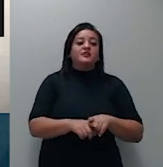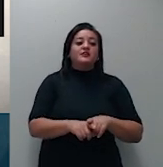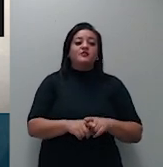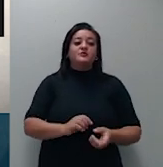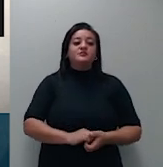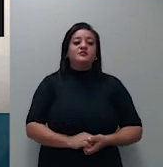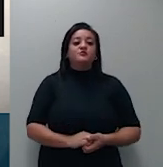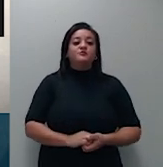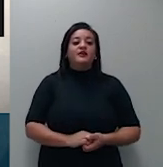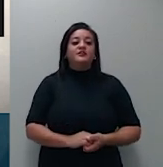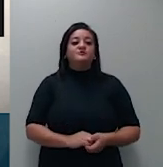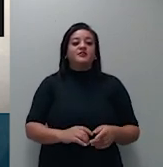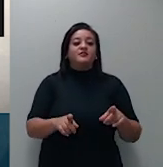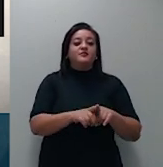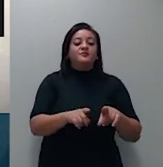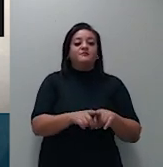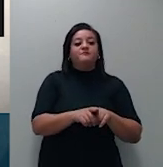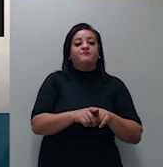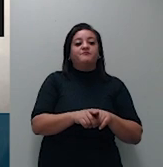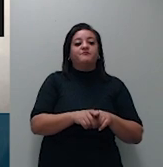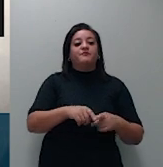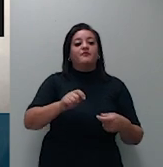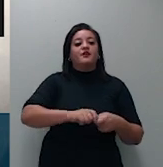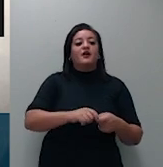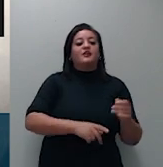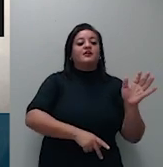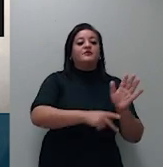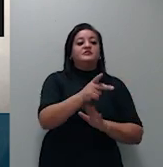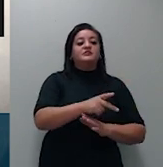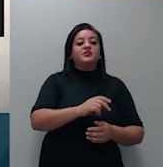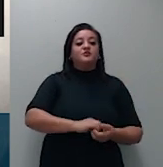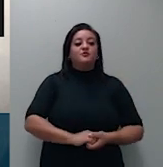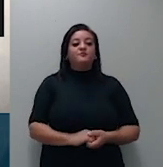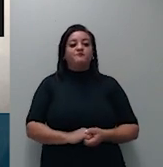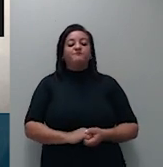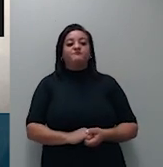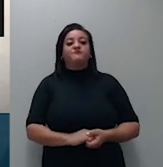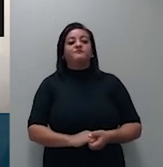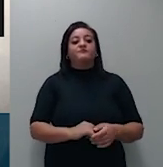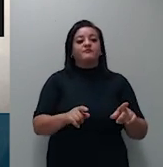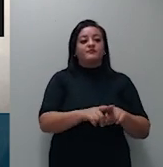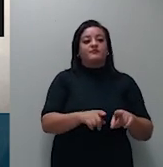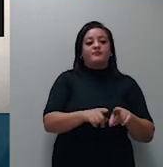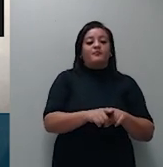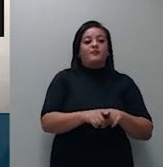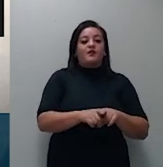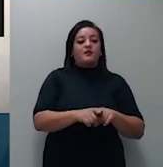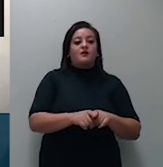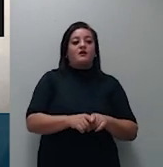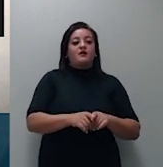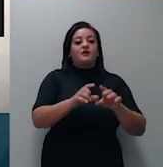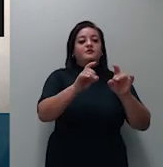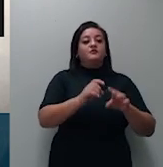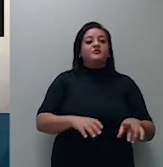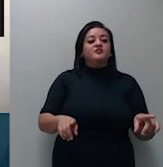fazer com que eles se submetam ao plano e não o contrário embora